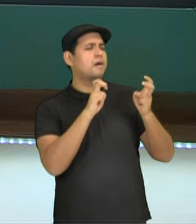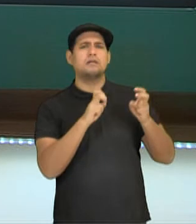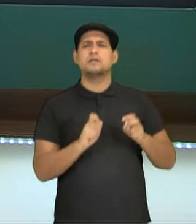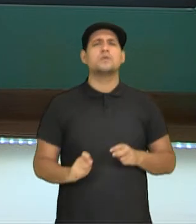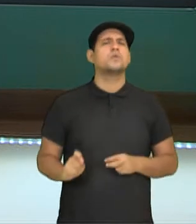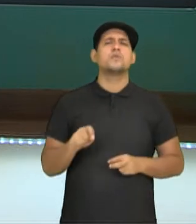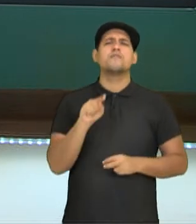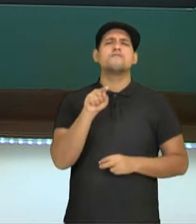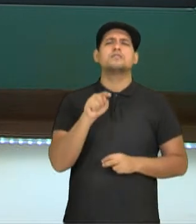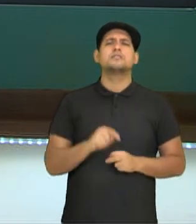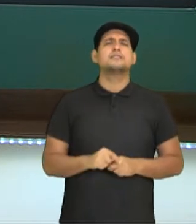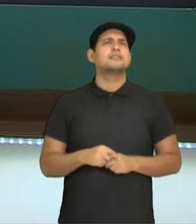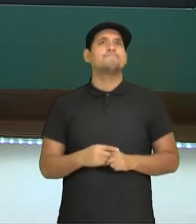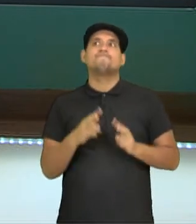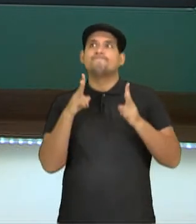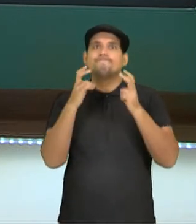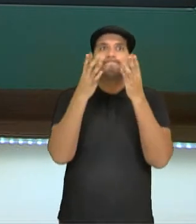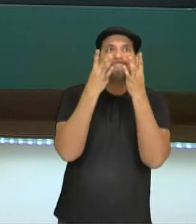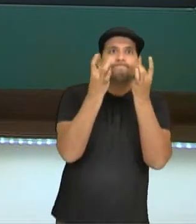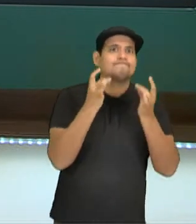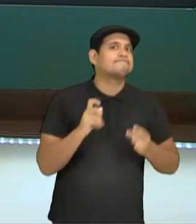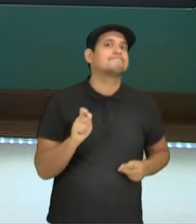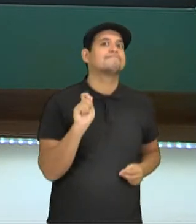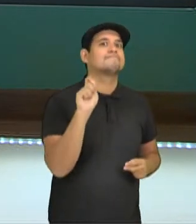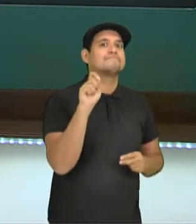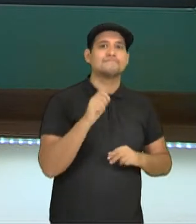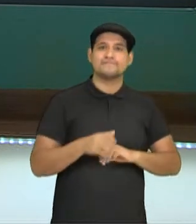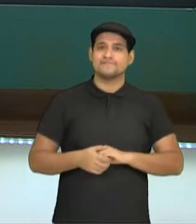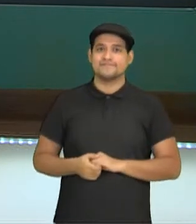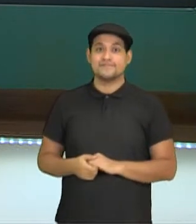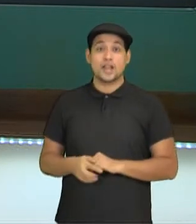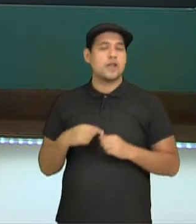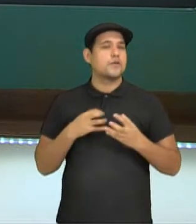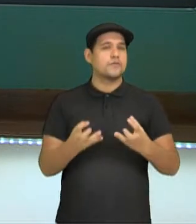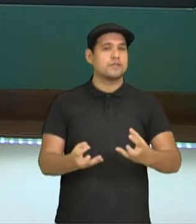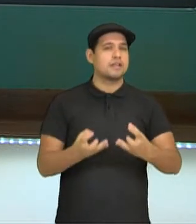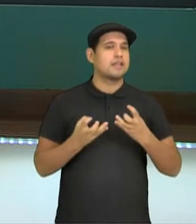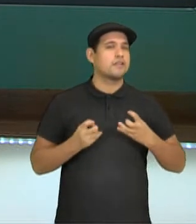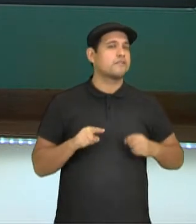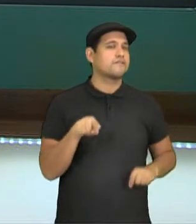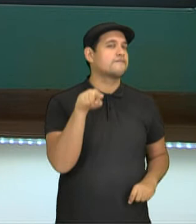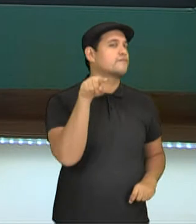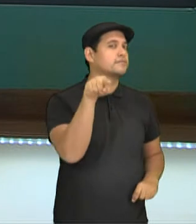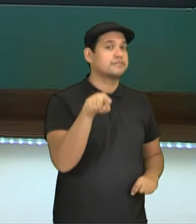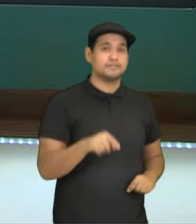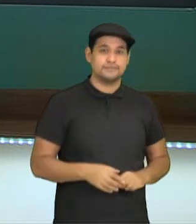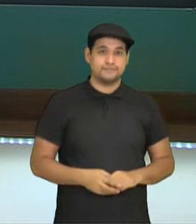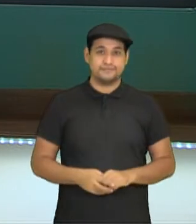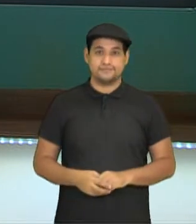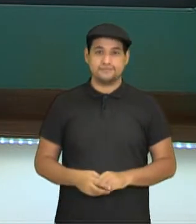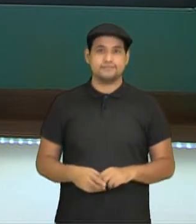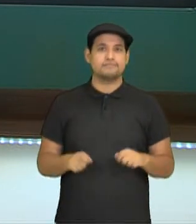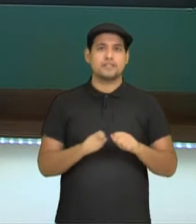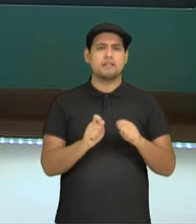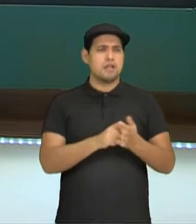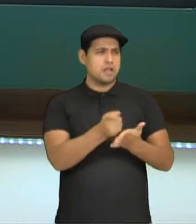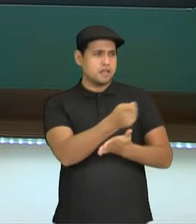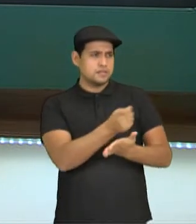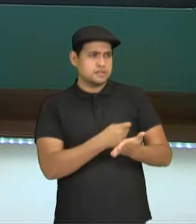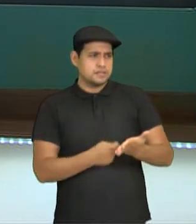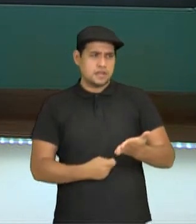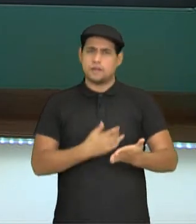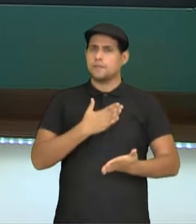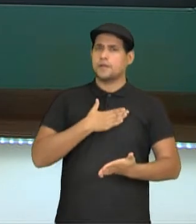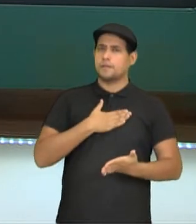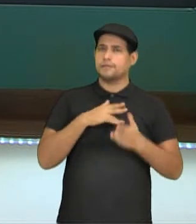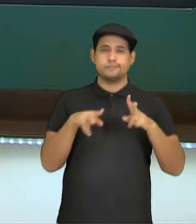que você mais presta atenção? Então, eu quero que você agora escreva para